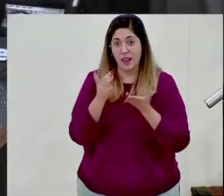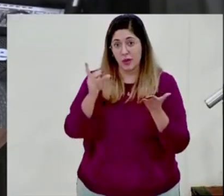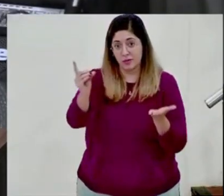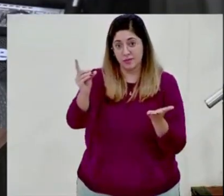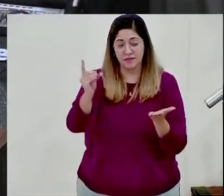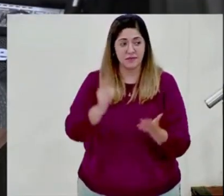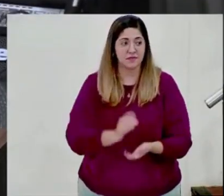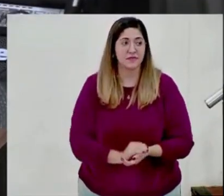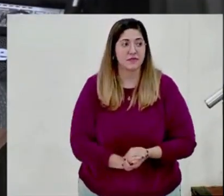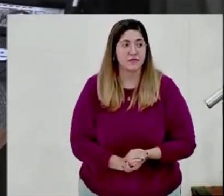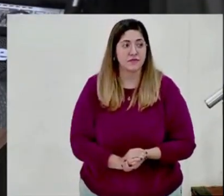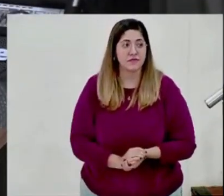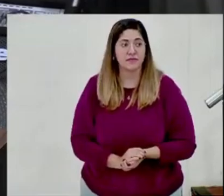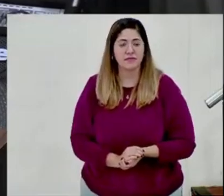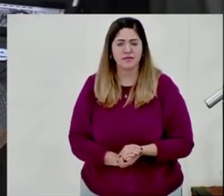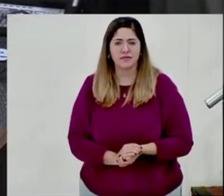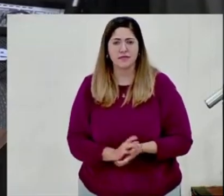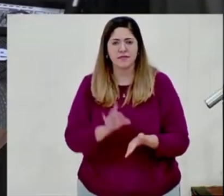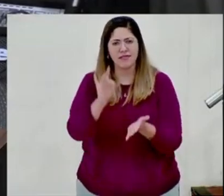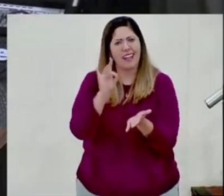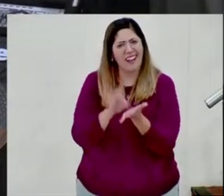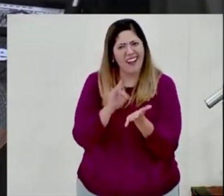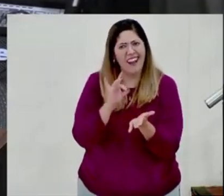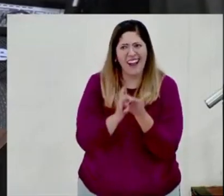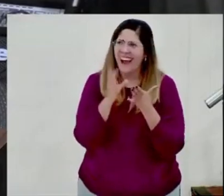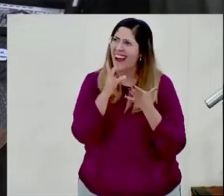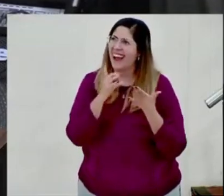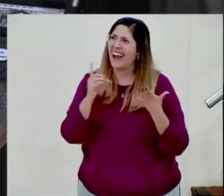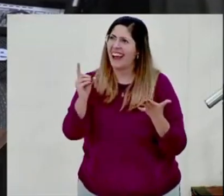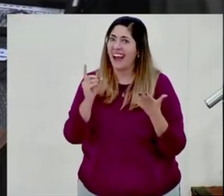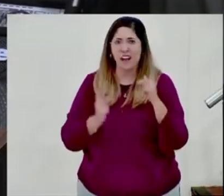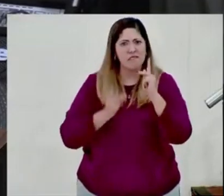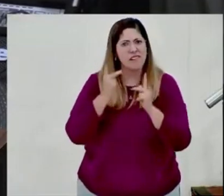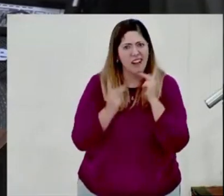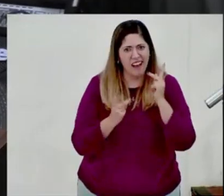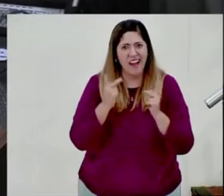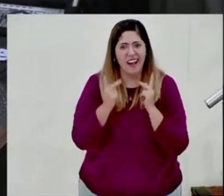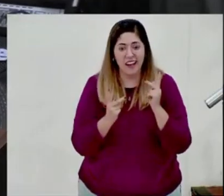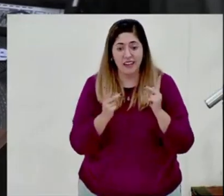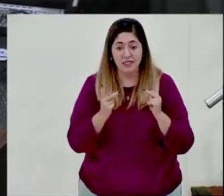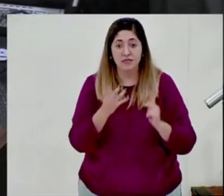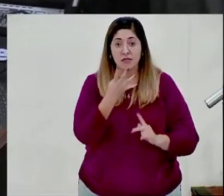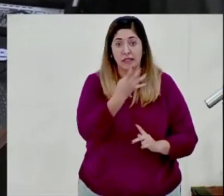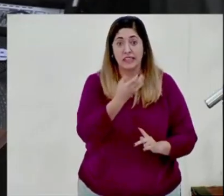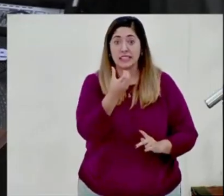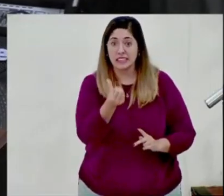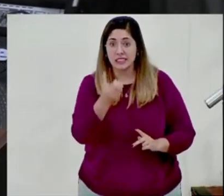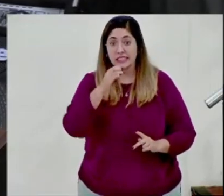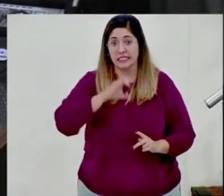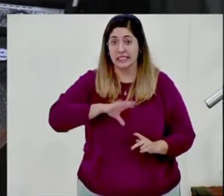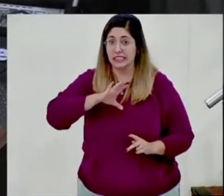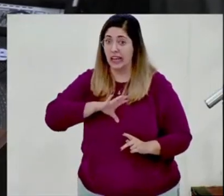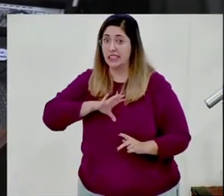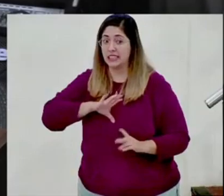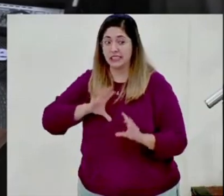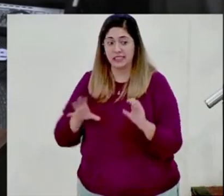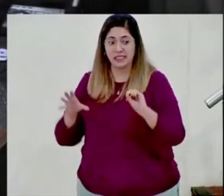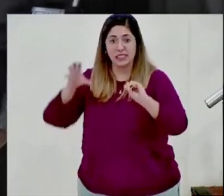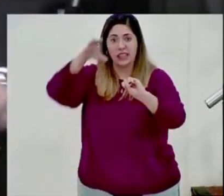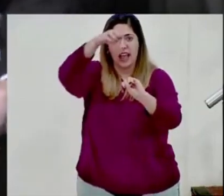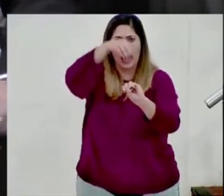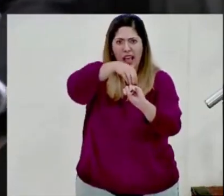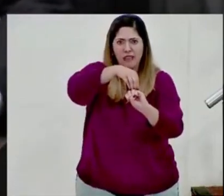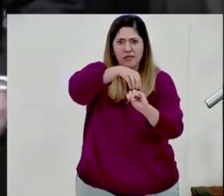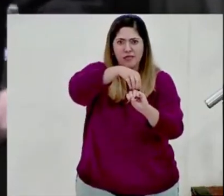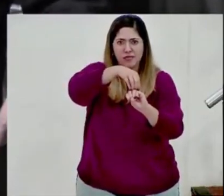A Bíblia conta muito bem: Senaqueribe destruiu 46 cidades fortificadas. E o que é curioso é que você